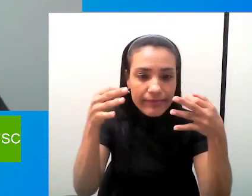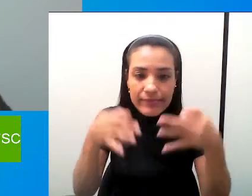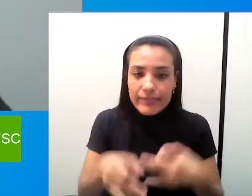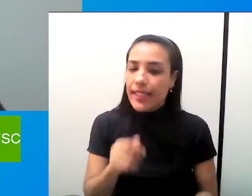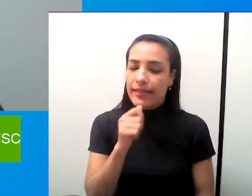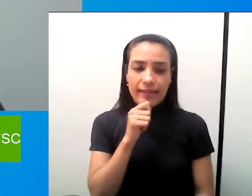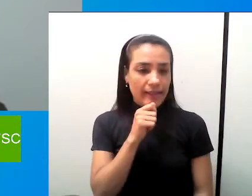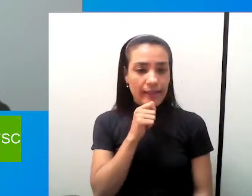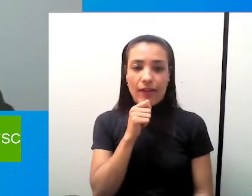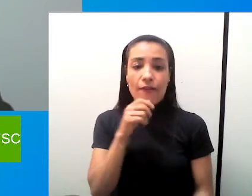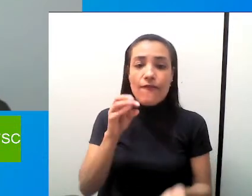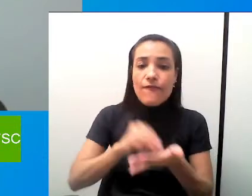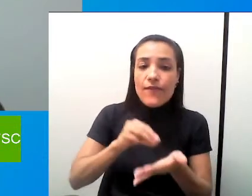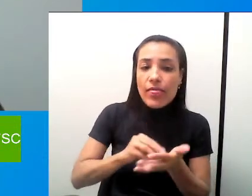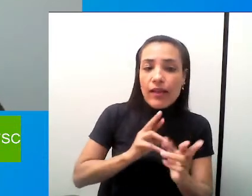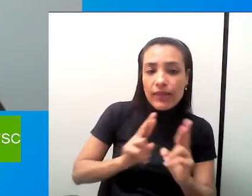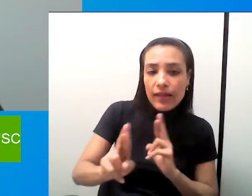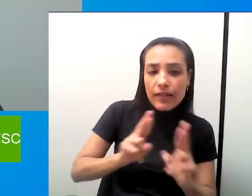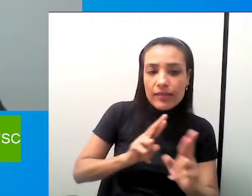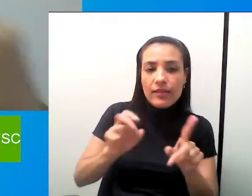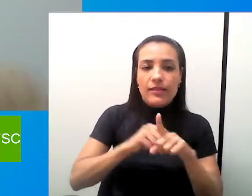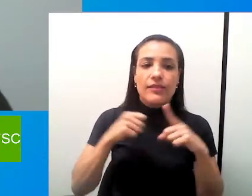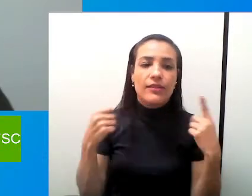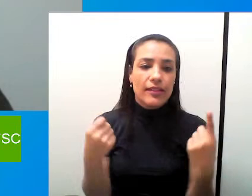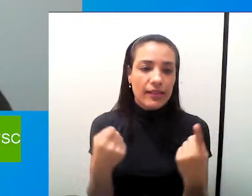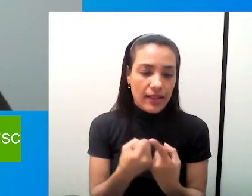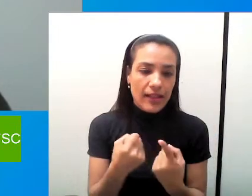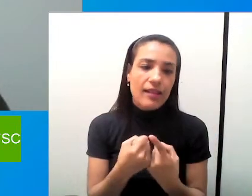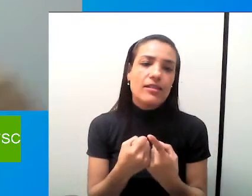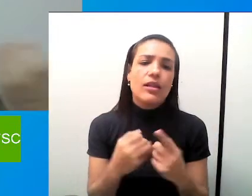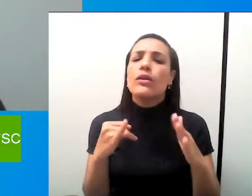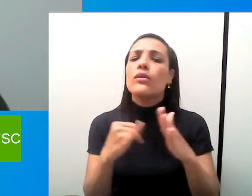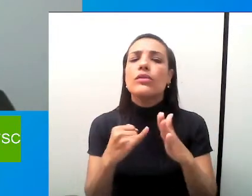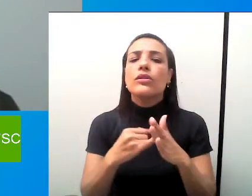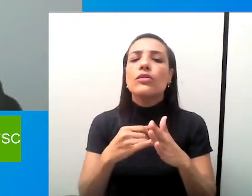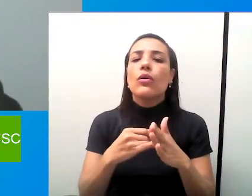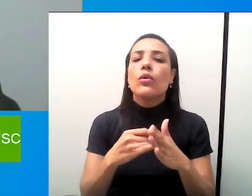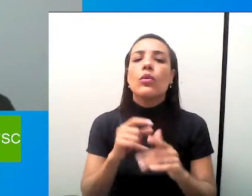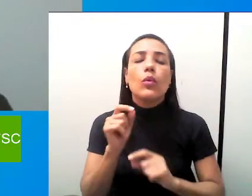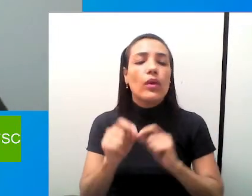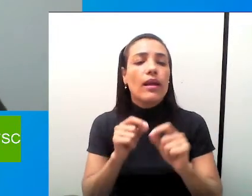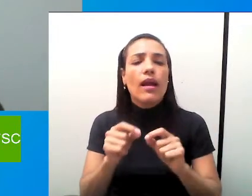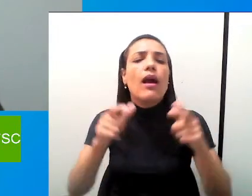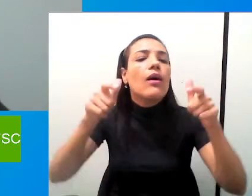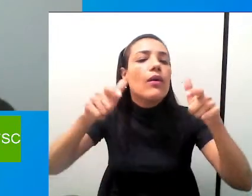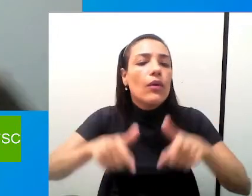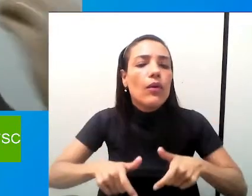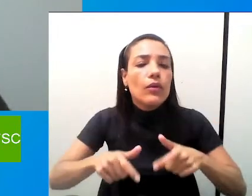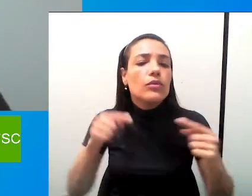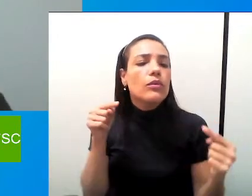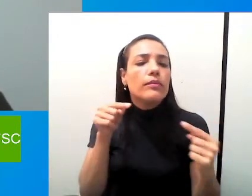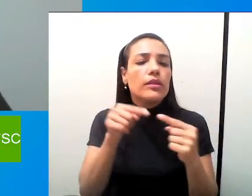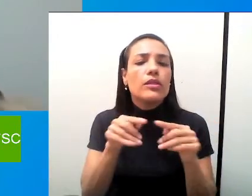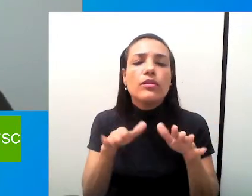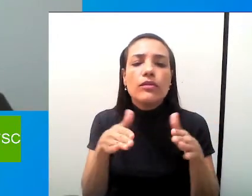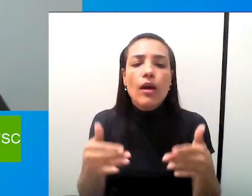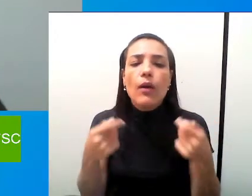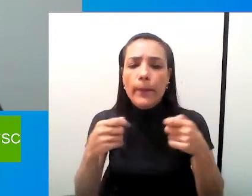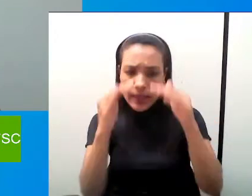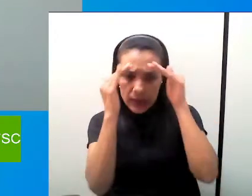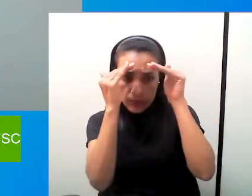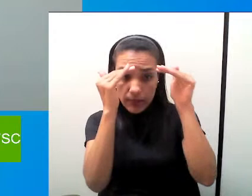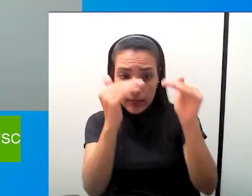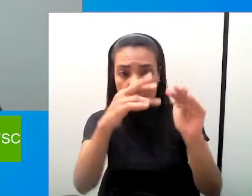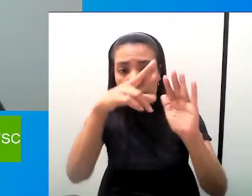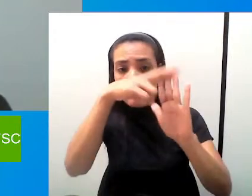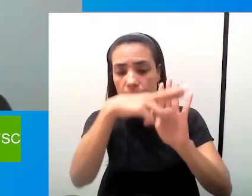com a comunidade externa. Ou seja, para que o Instituto Federal está no local que ele está? Ele não tem que cumprir uma missão, ele